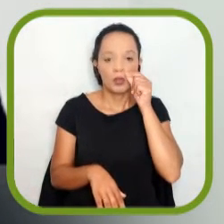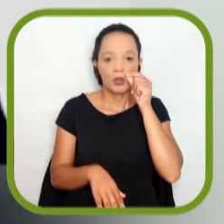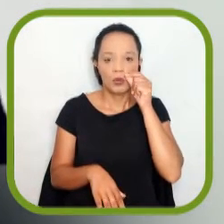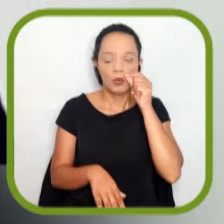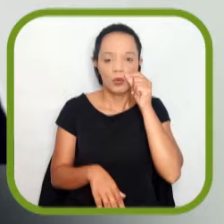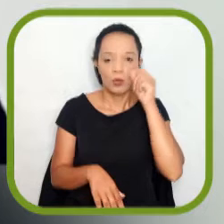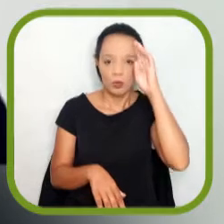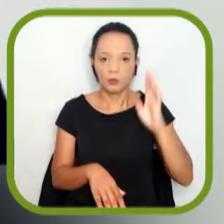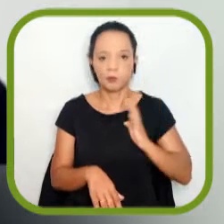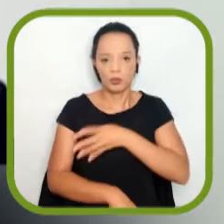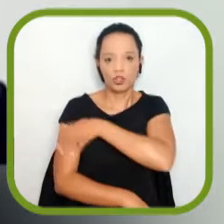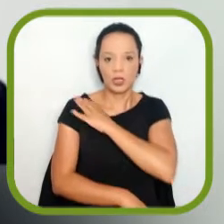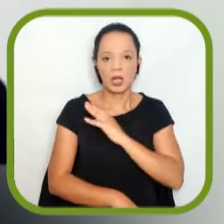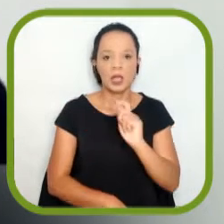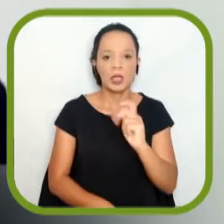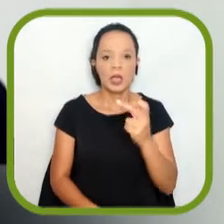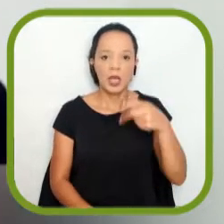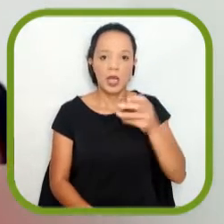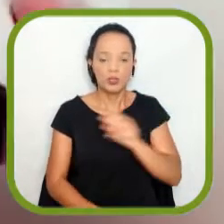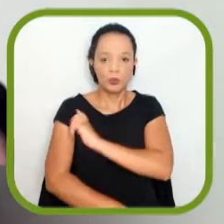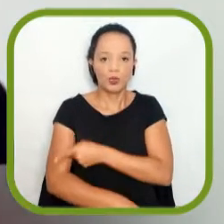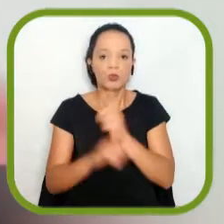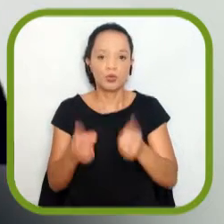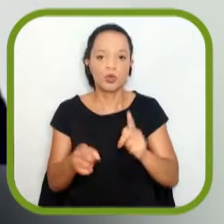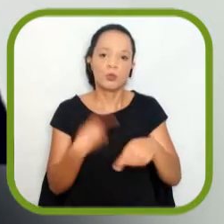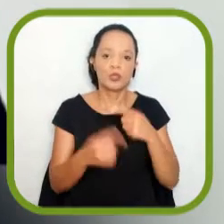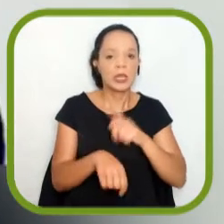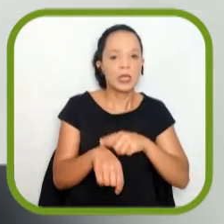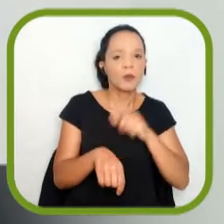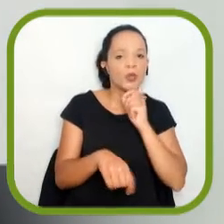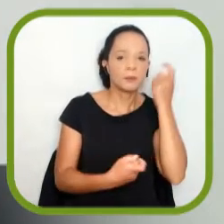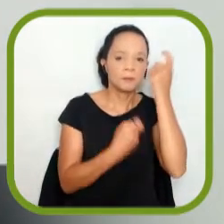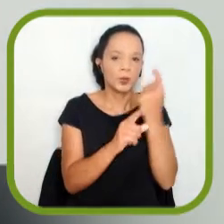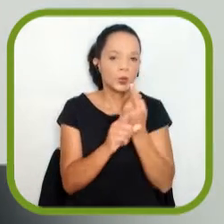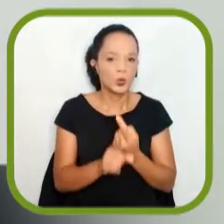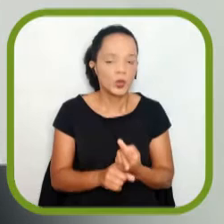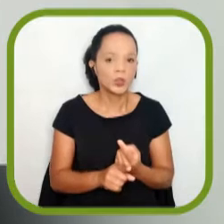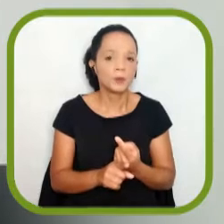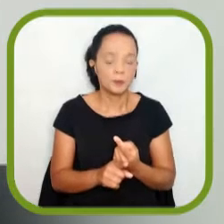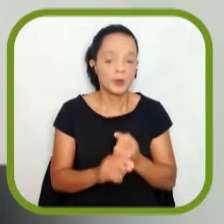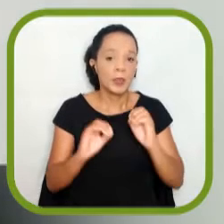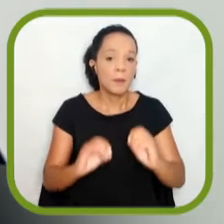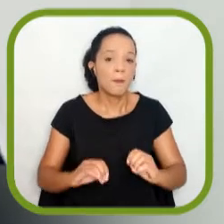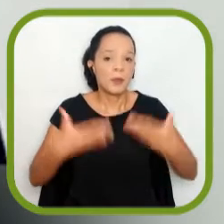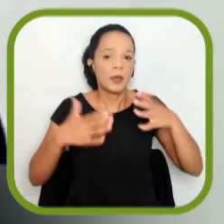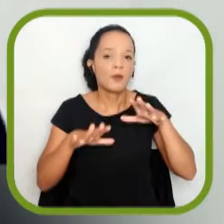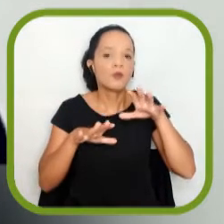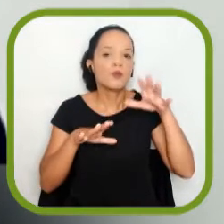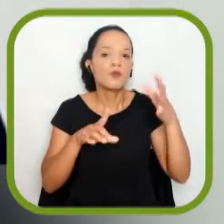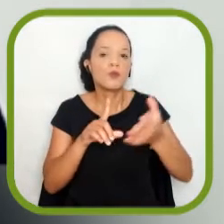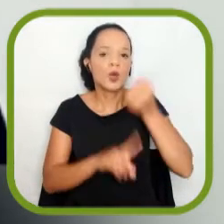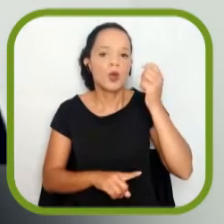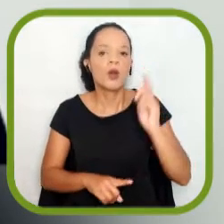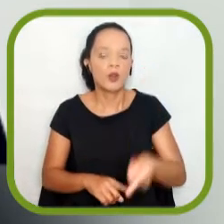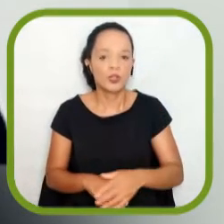Llanos chegou ao poder e que houve o tempo de começar a pensar nas coisas de outra maneira e começou-se a pensar. A primeira grande